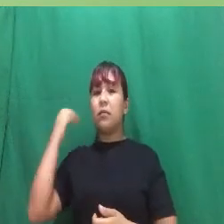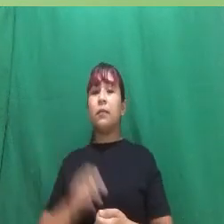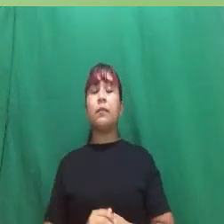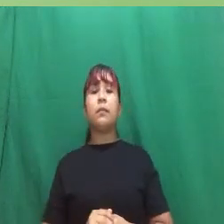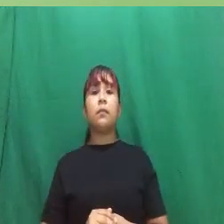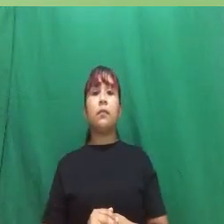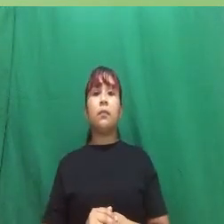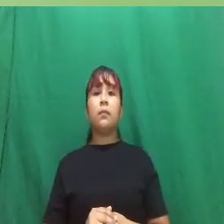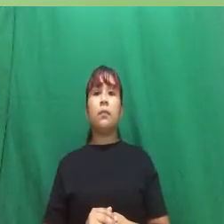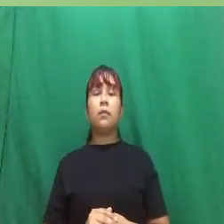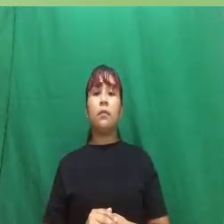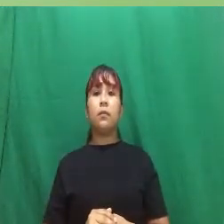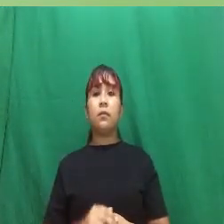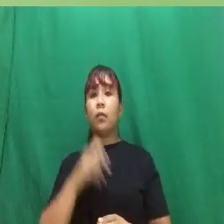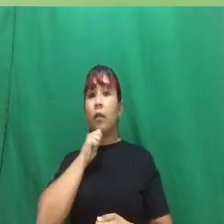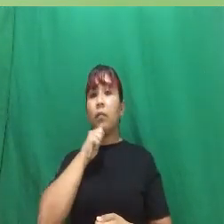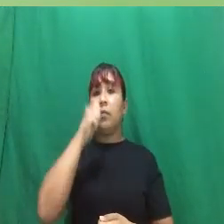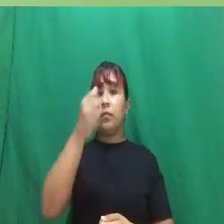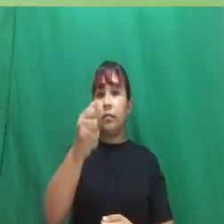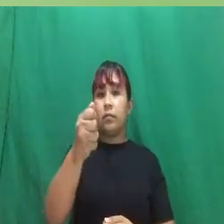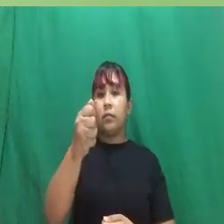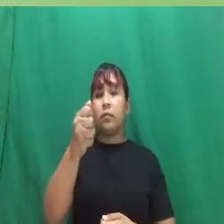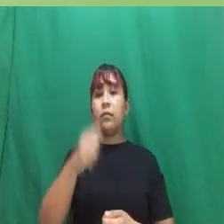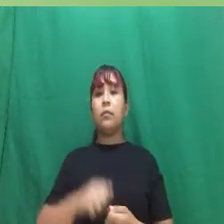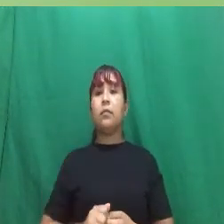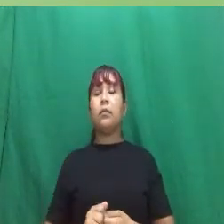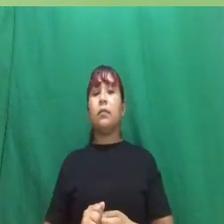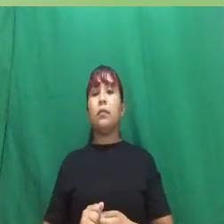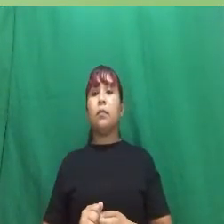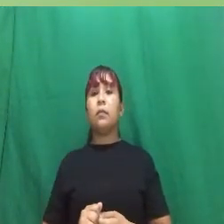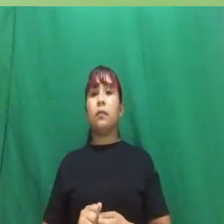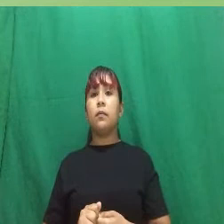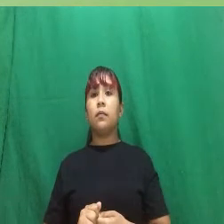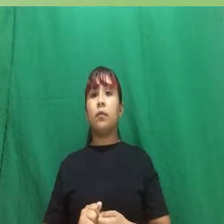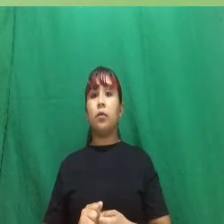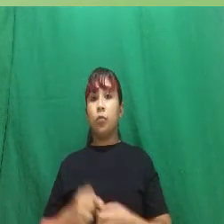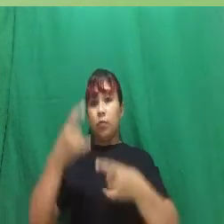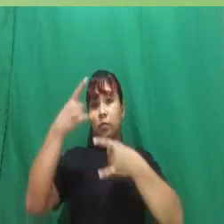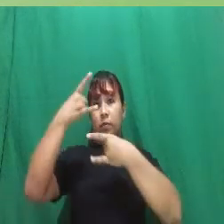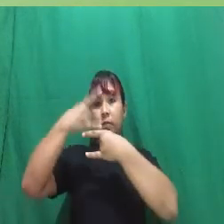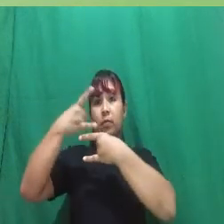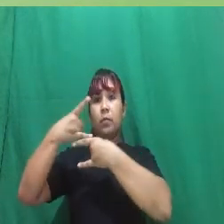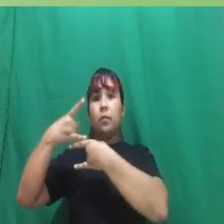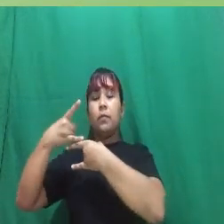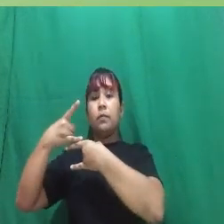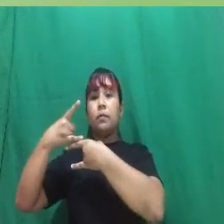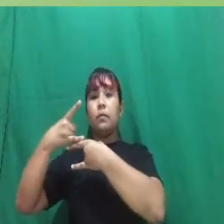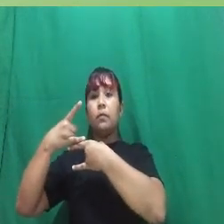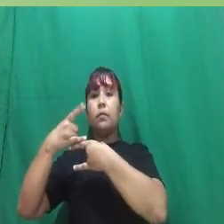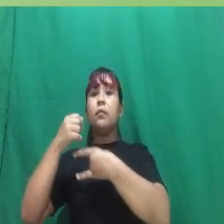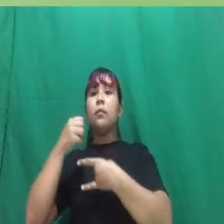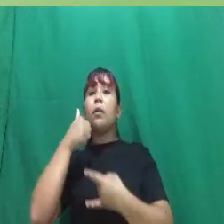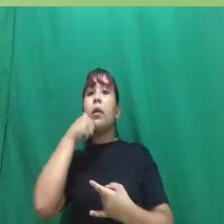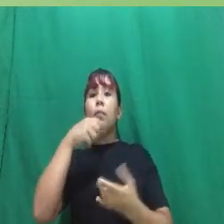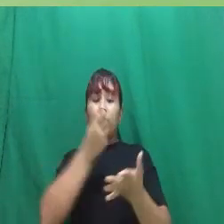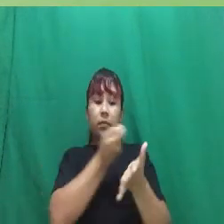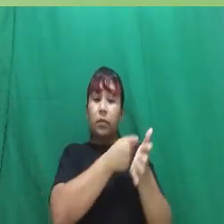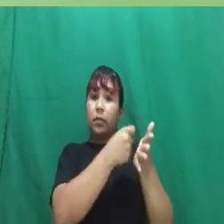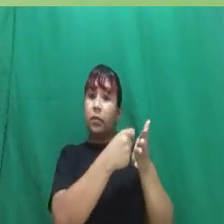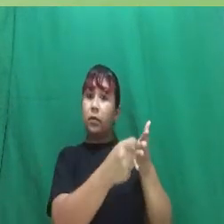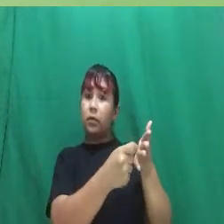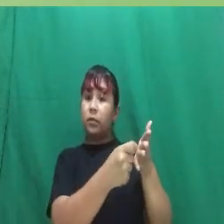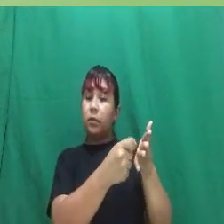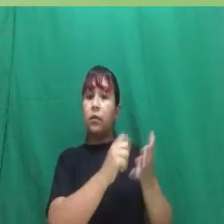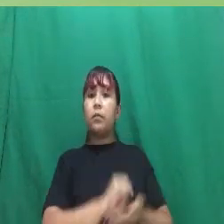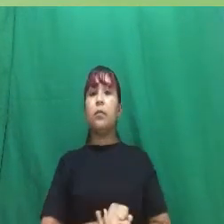a live travou, a imagem dela congelou, só ficou a voz. Então isso acontece em qualquer lugar. Acontece. Aí eu até brinquei. Eu digo: